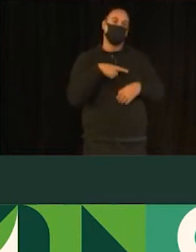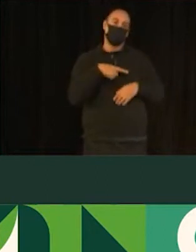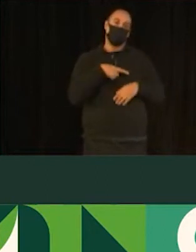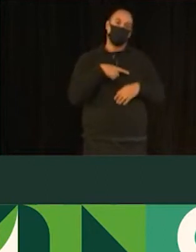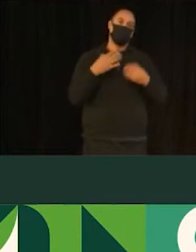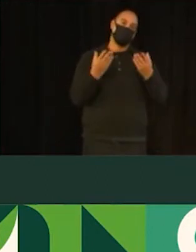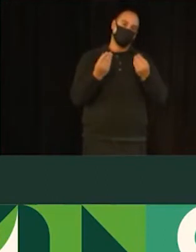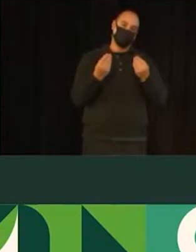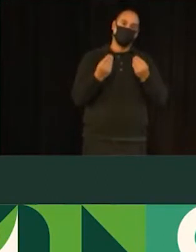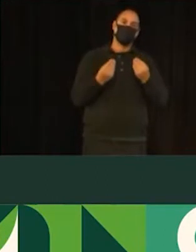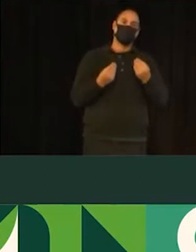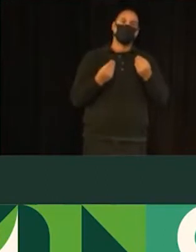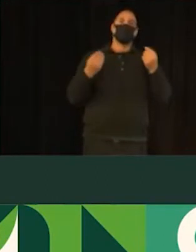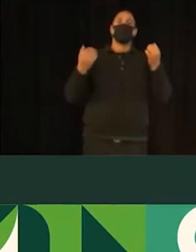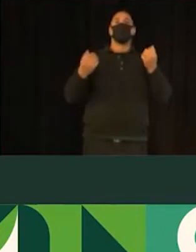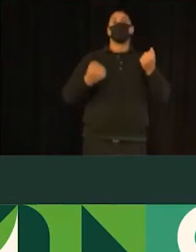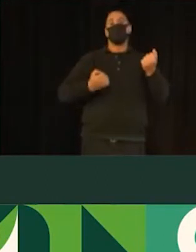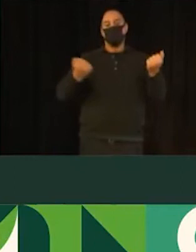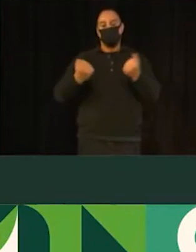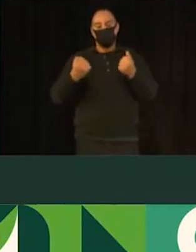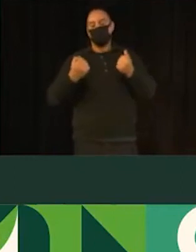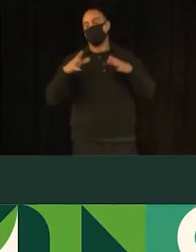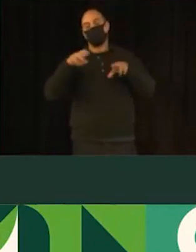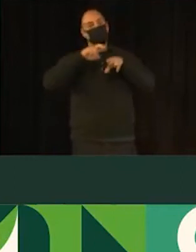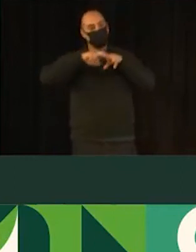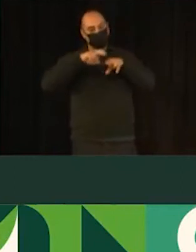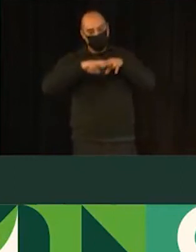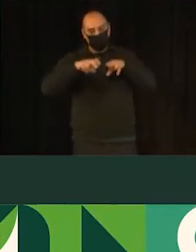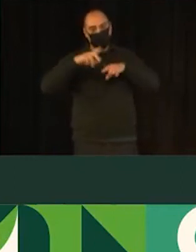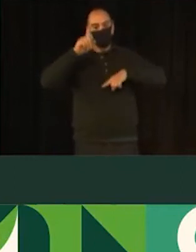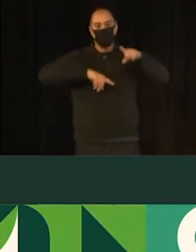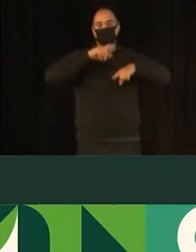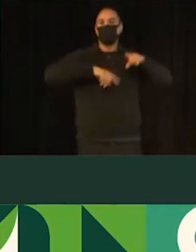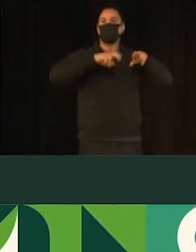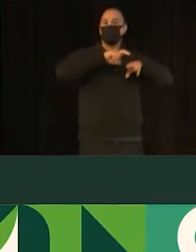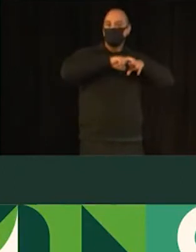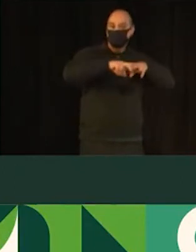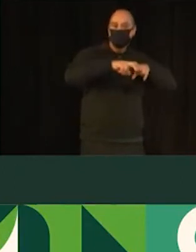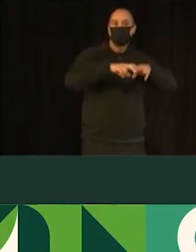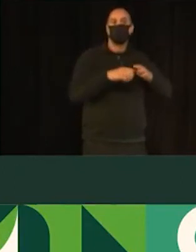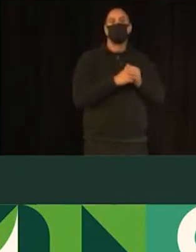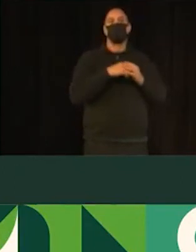veículo cabeça de série de 300 passageiros, pela Marco Polo,